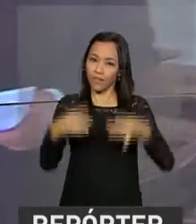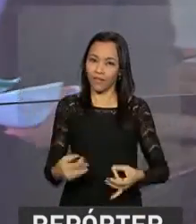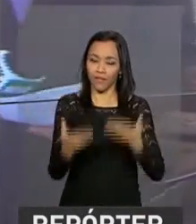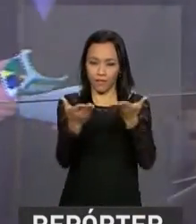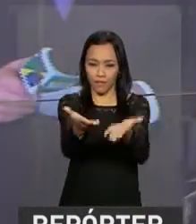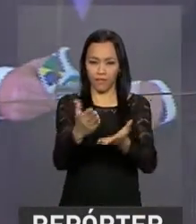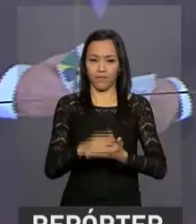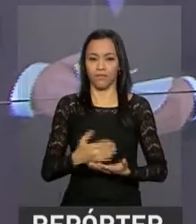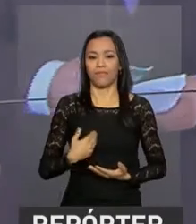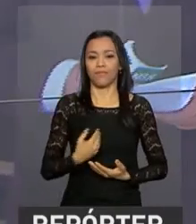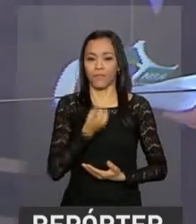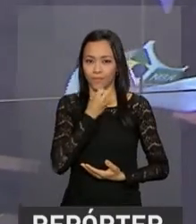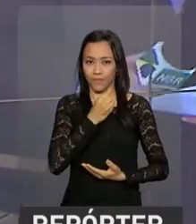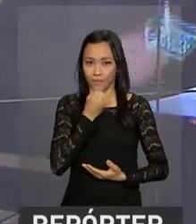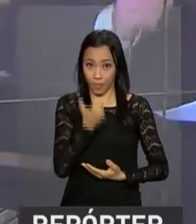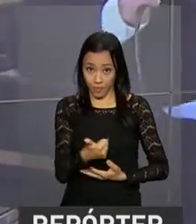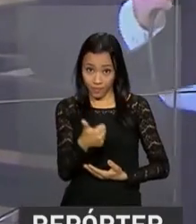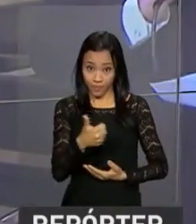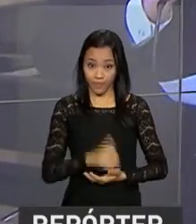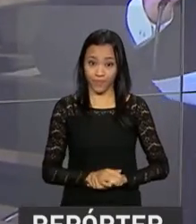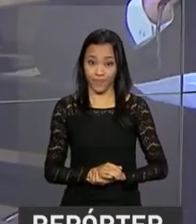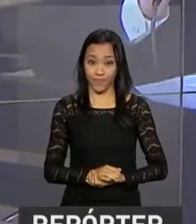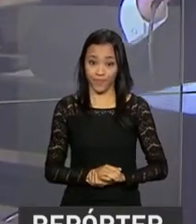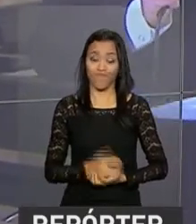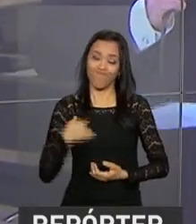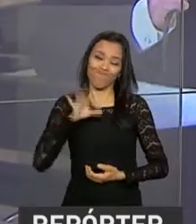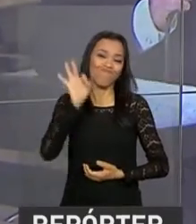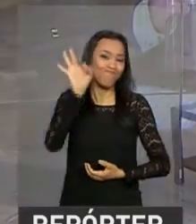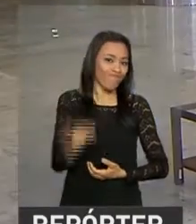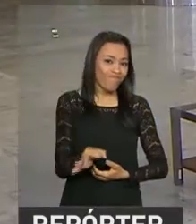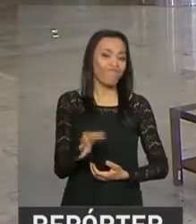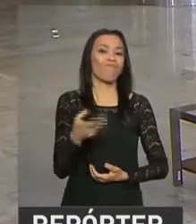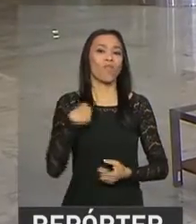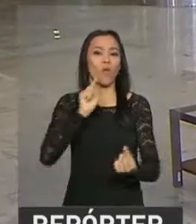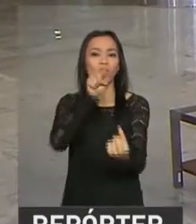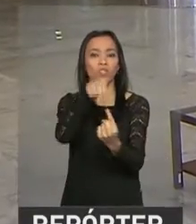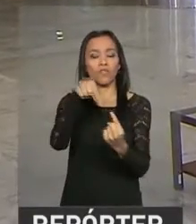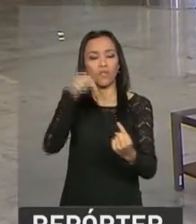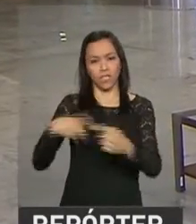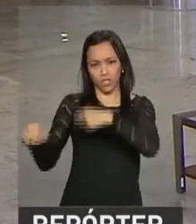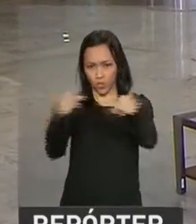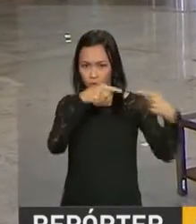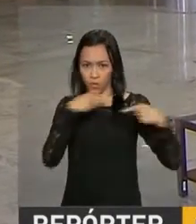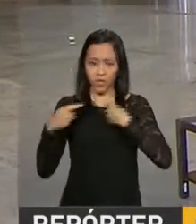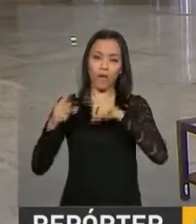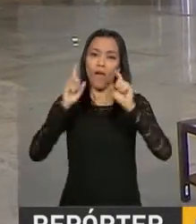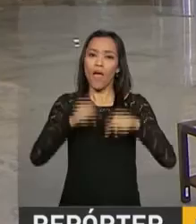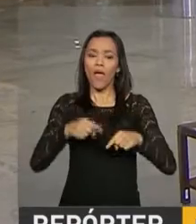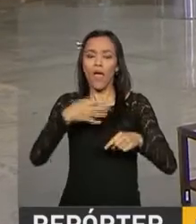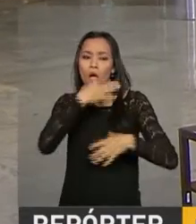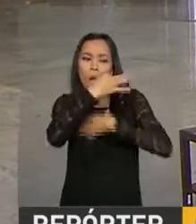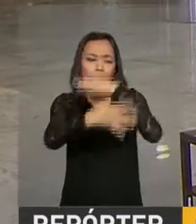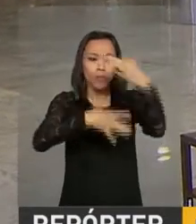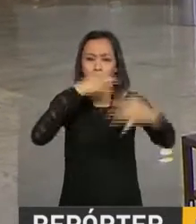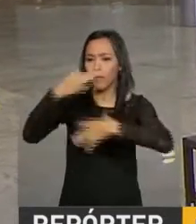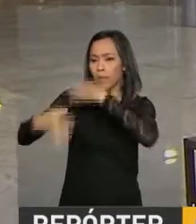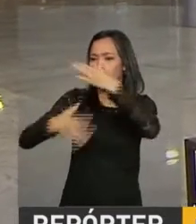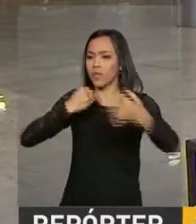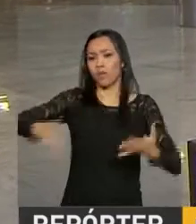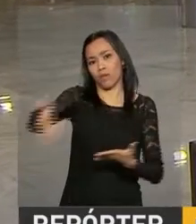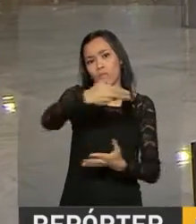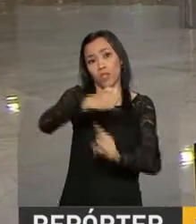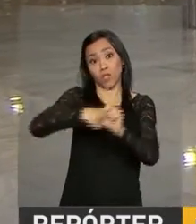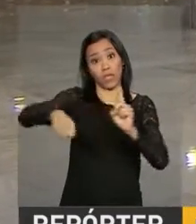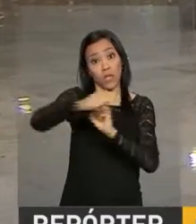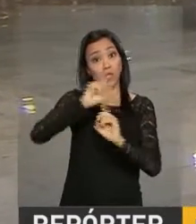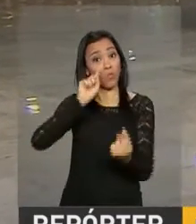para a gente. Olá, João Pedro. Pois é, Luiz, exatamente. O objetivo desse debate público é ouvir sugestões e contribuições da